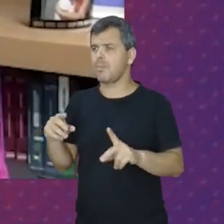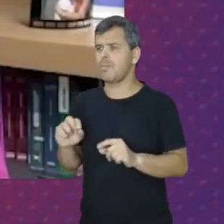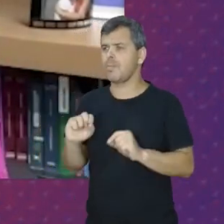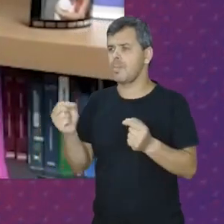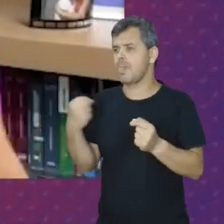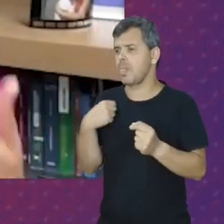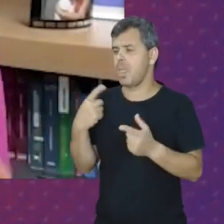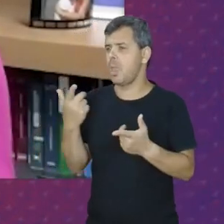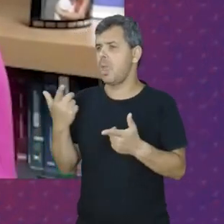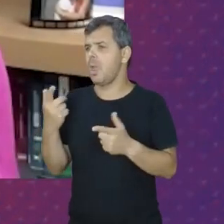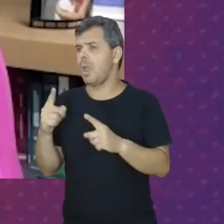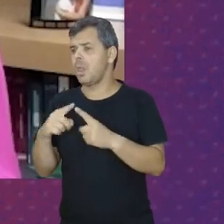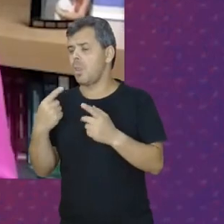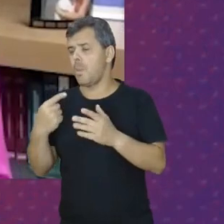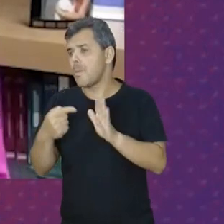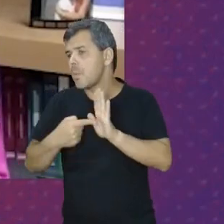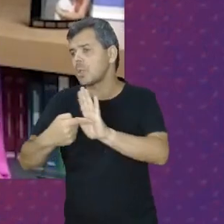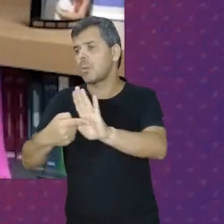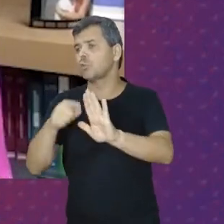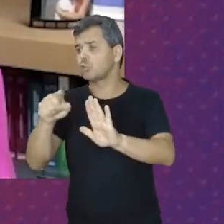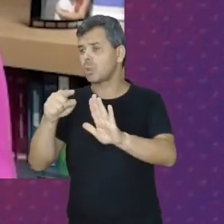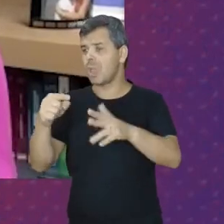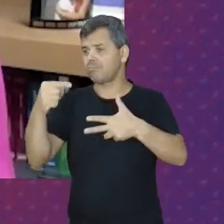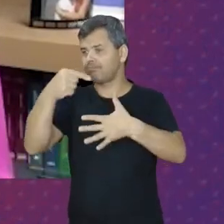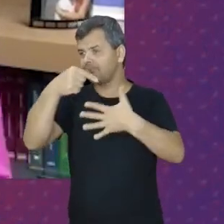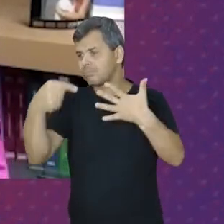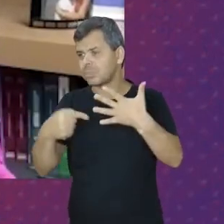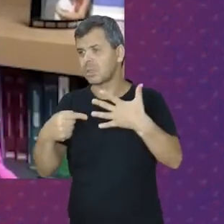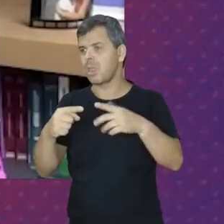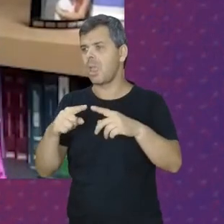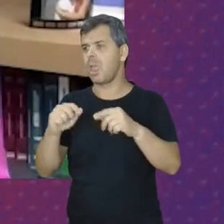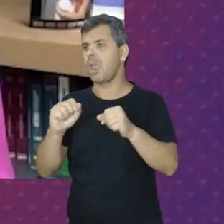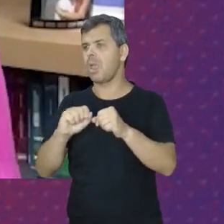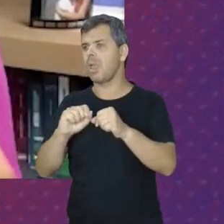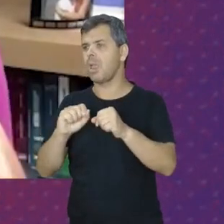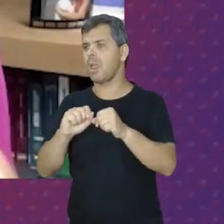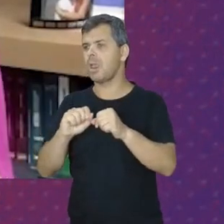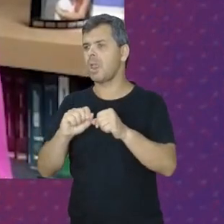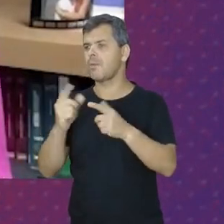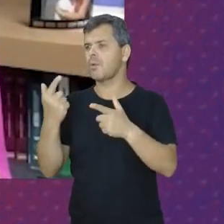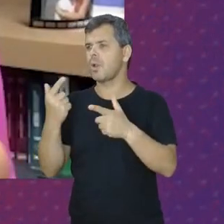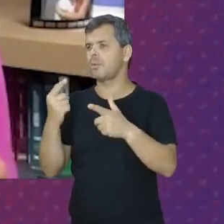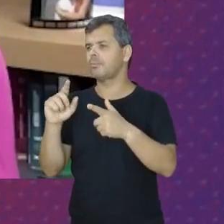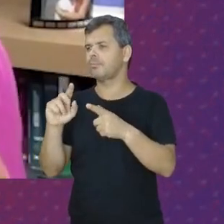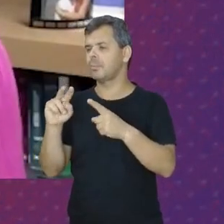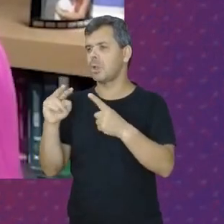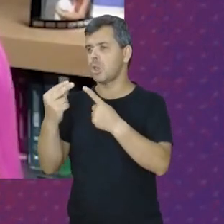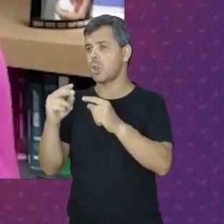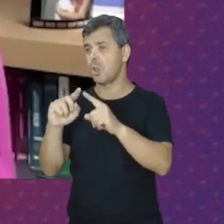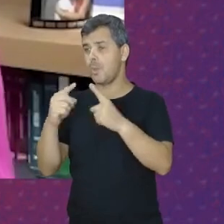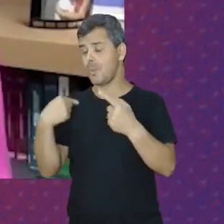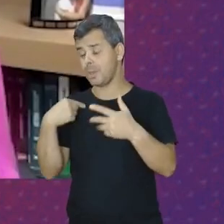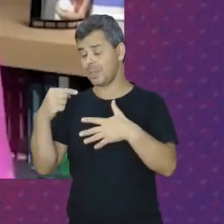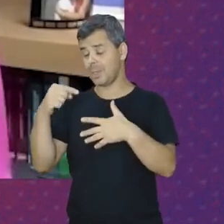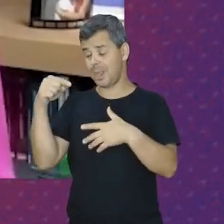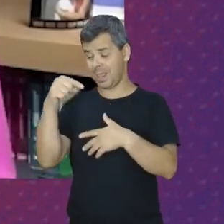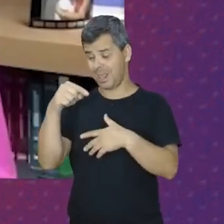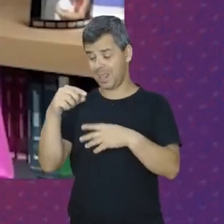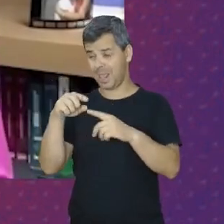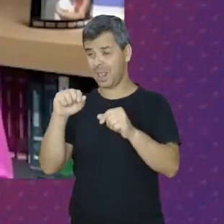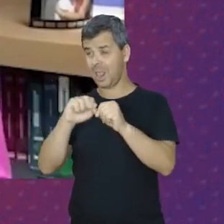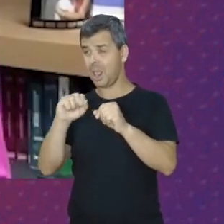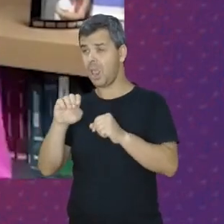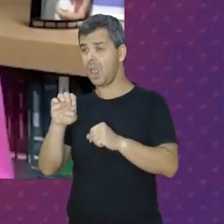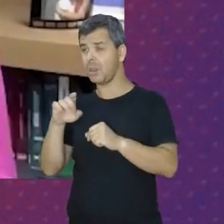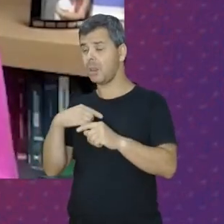não traríamos aqui apenas esse elemento, digamos assim, subjetivo. Mas esse elemento subjetivo tem que ser